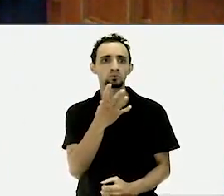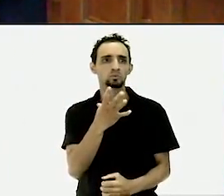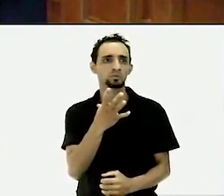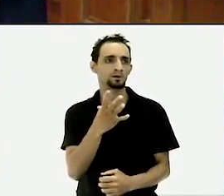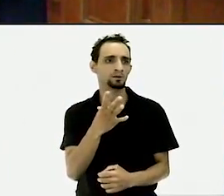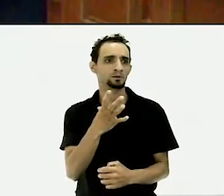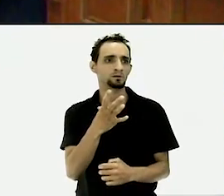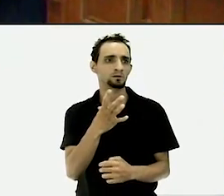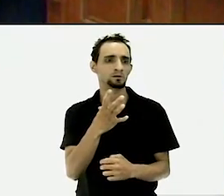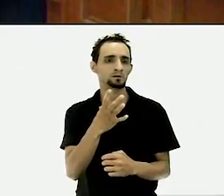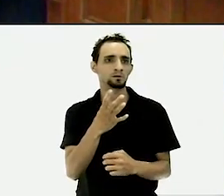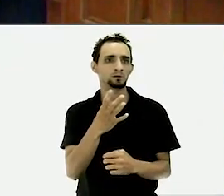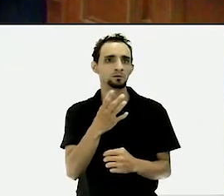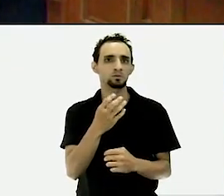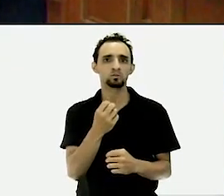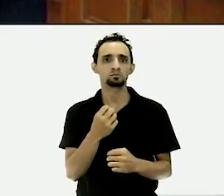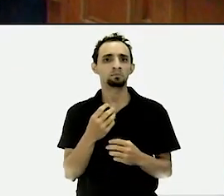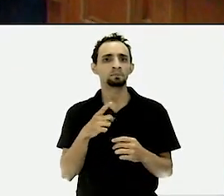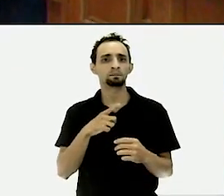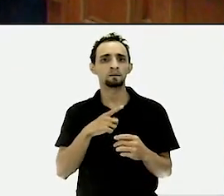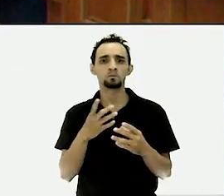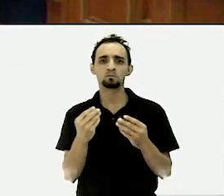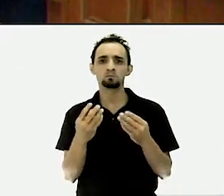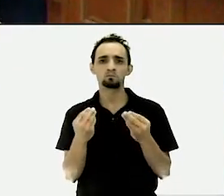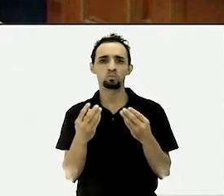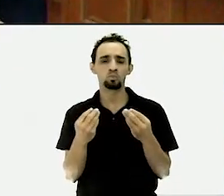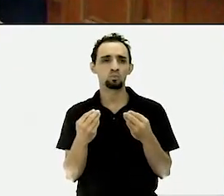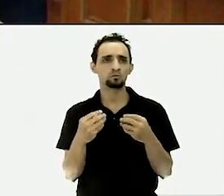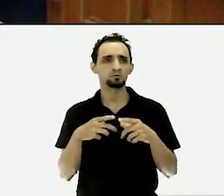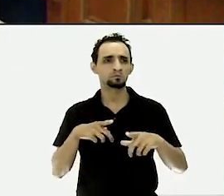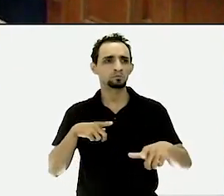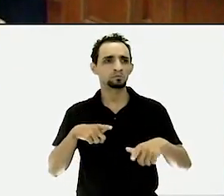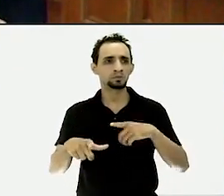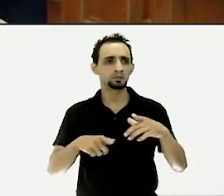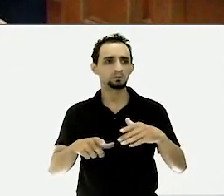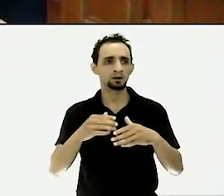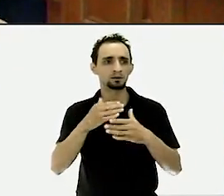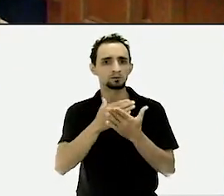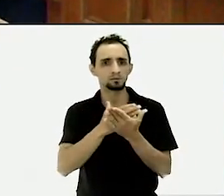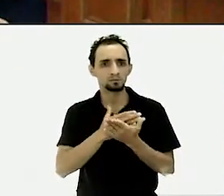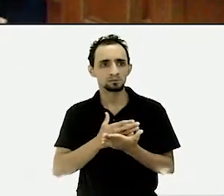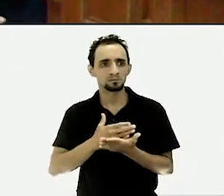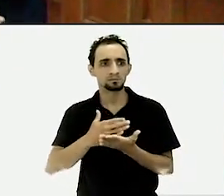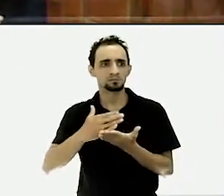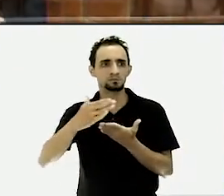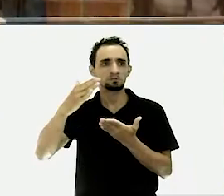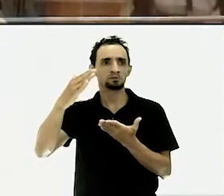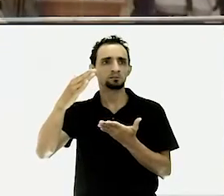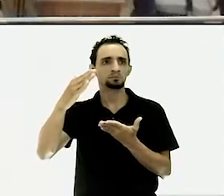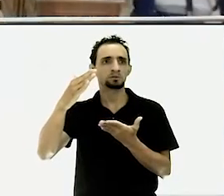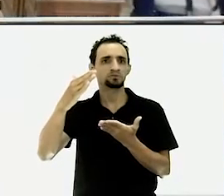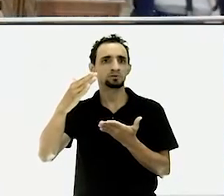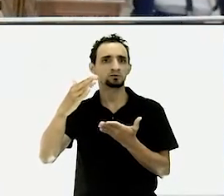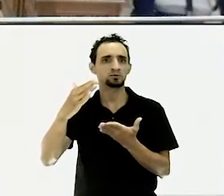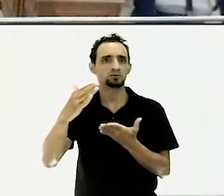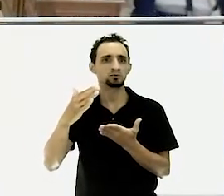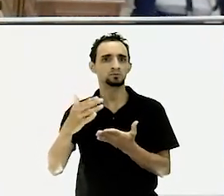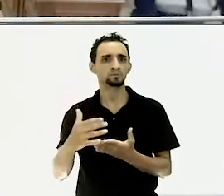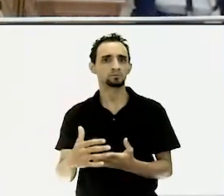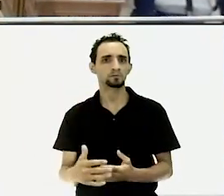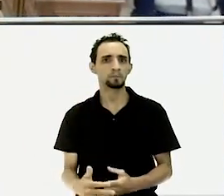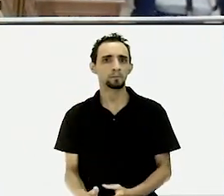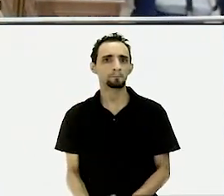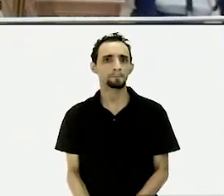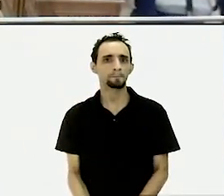sabe qual é o trabalho que o CAP desenvolve na cidade de Agudos. Num espaço pequeno, que nem o Ledão já trouxe aqui para